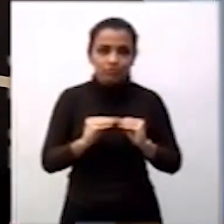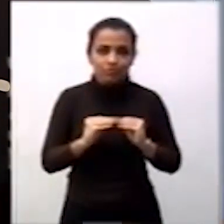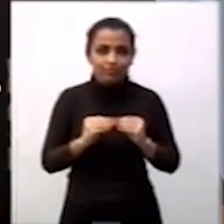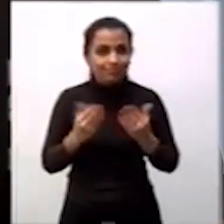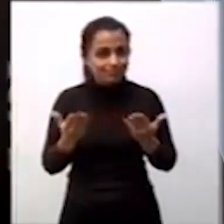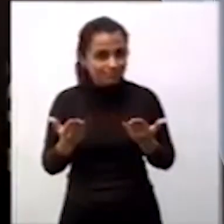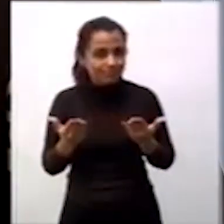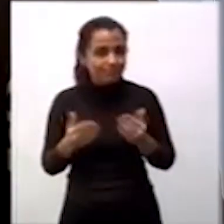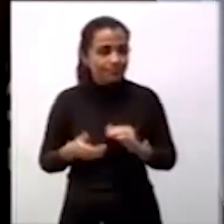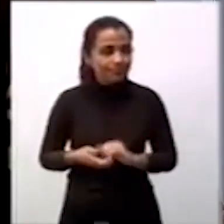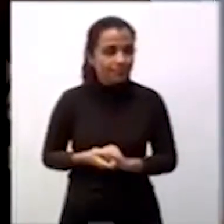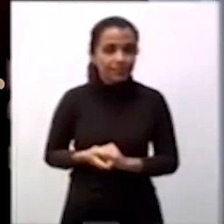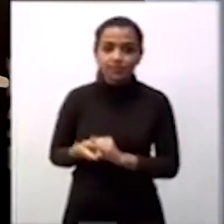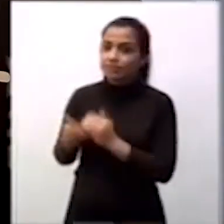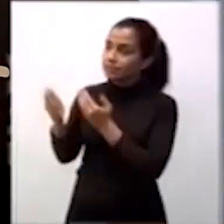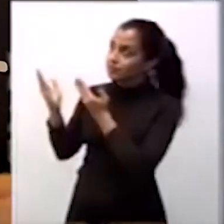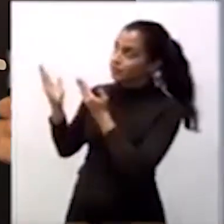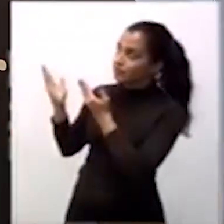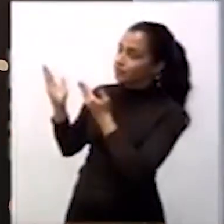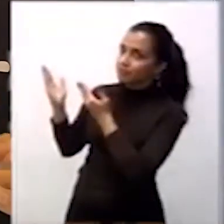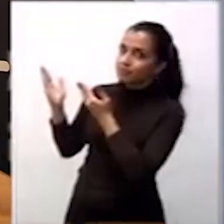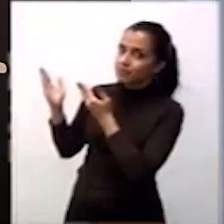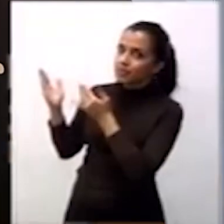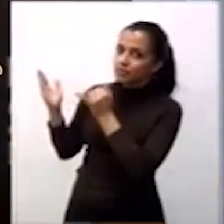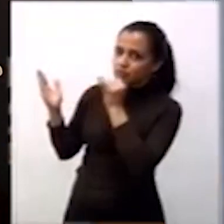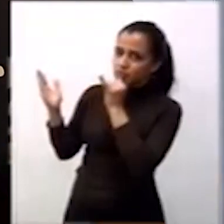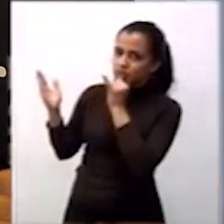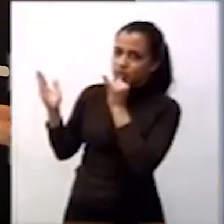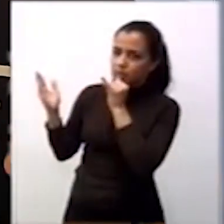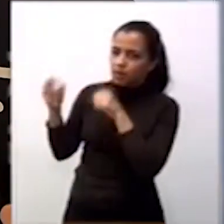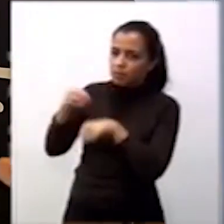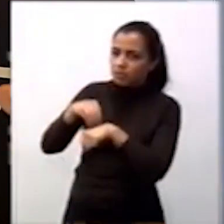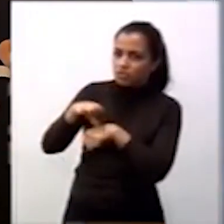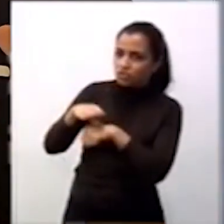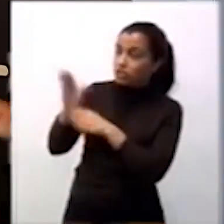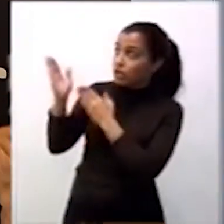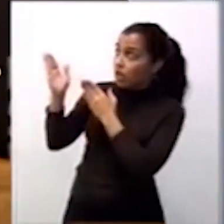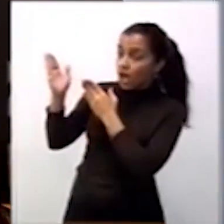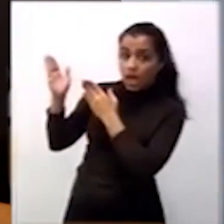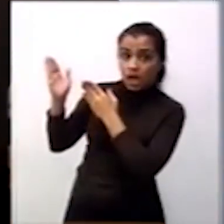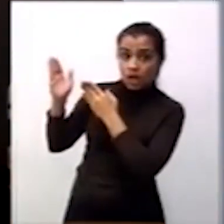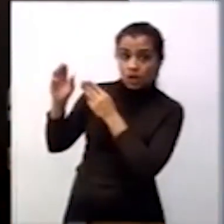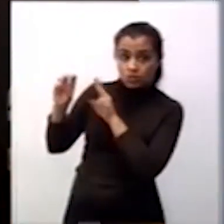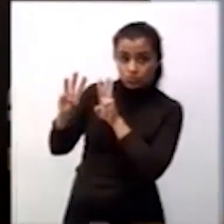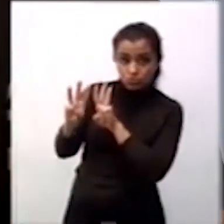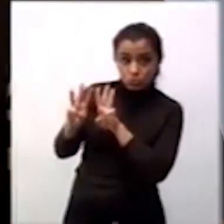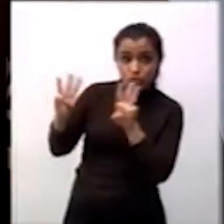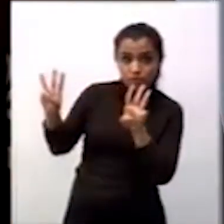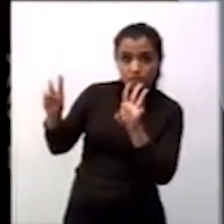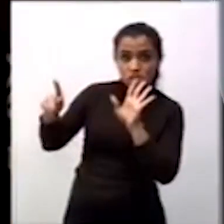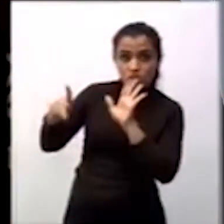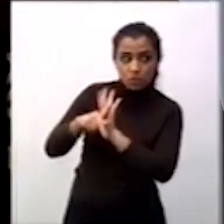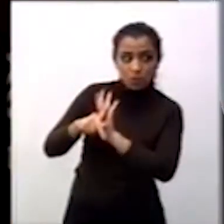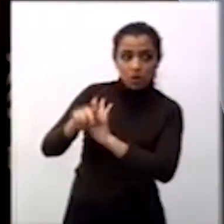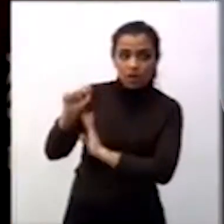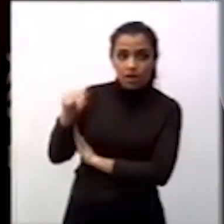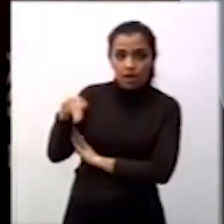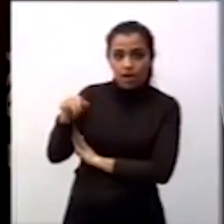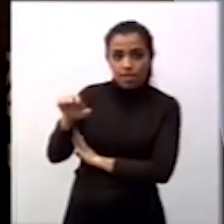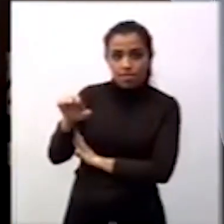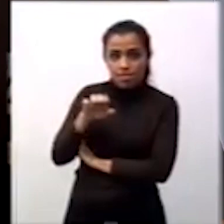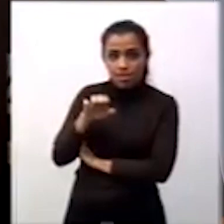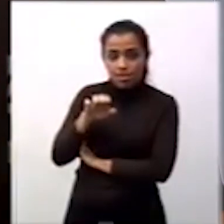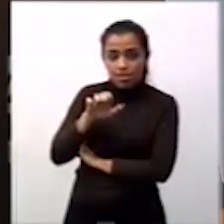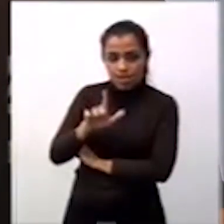dica que vale super a pena também é dar uma olhada no site da ANEEL, a Agência Nacional